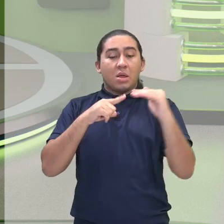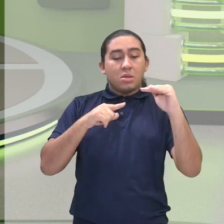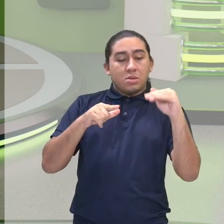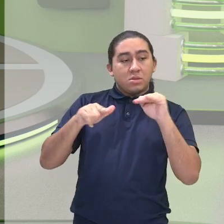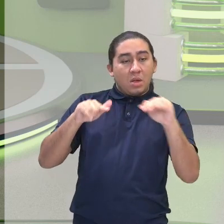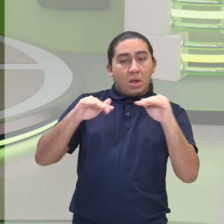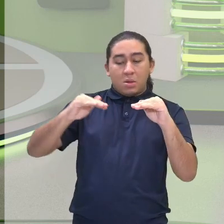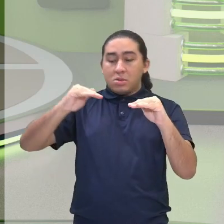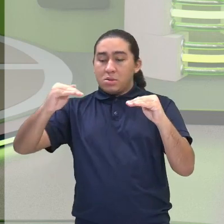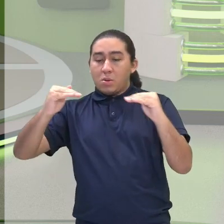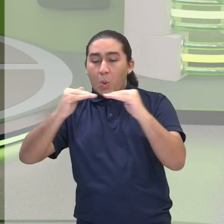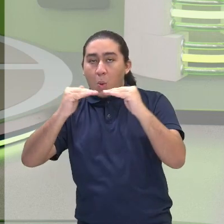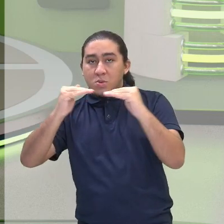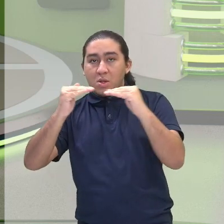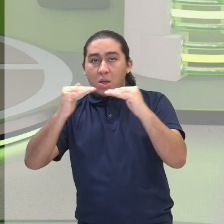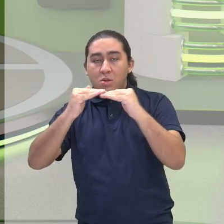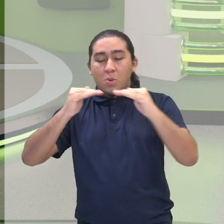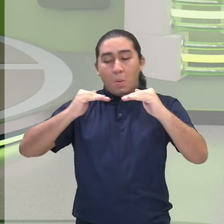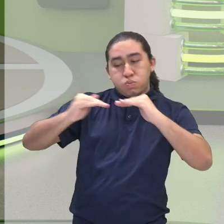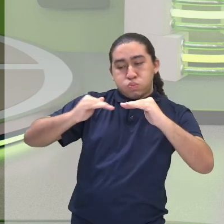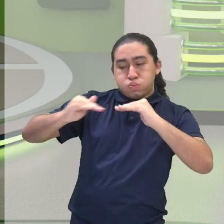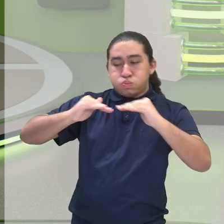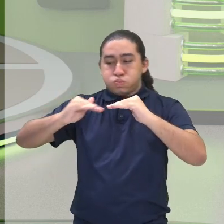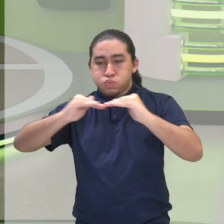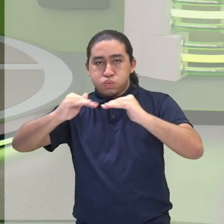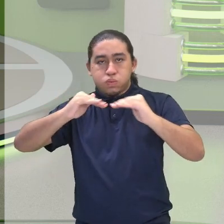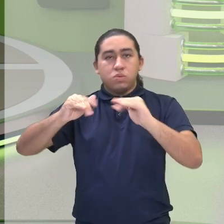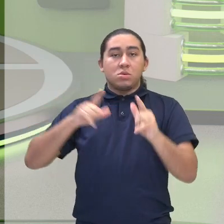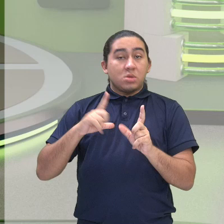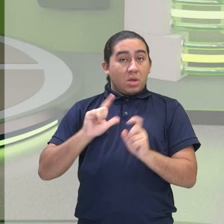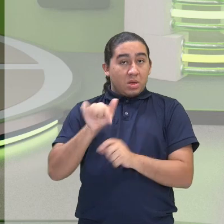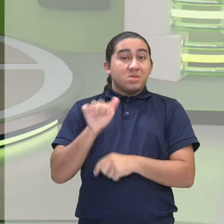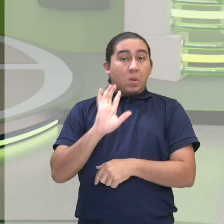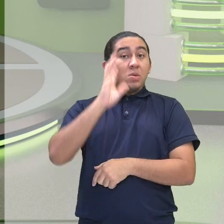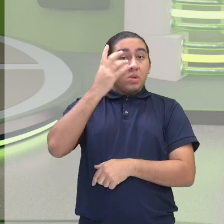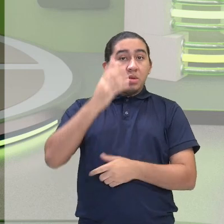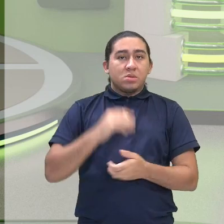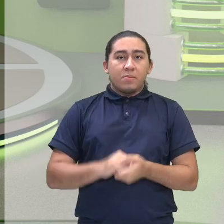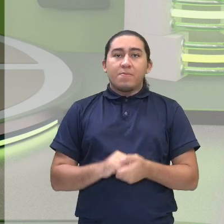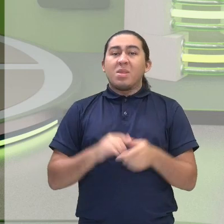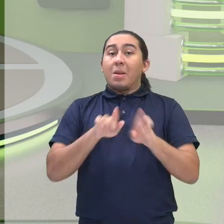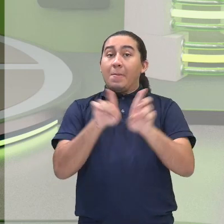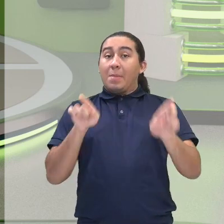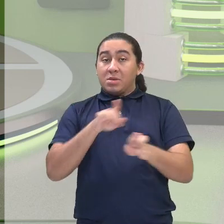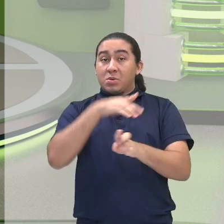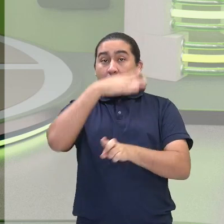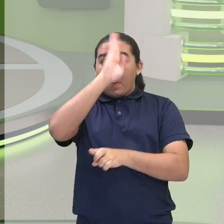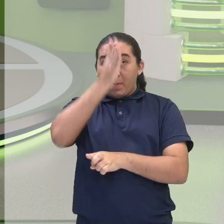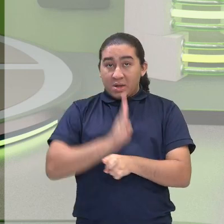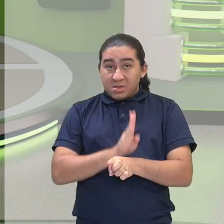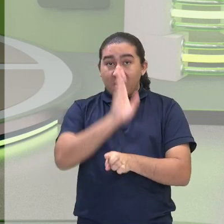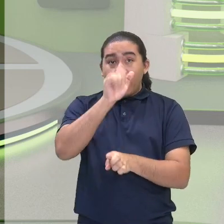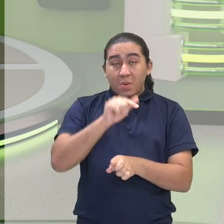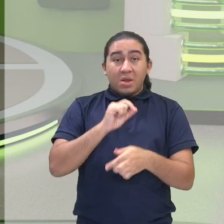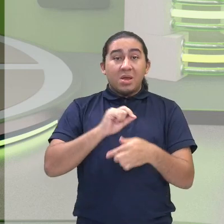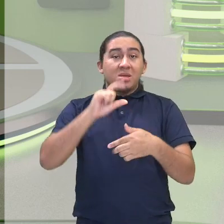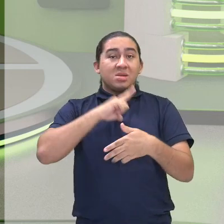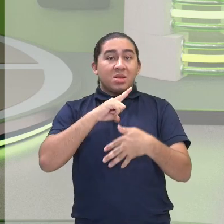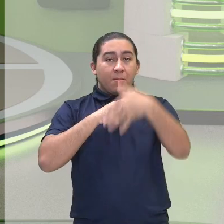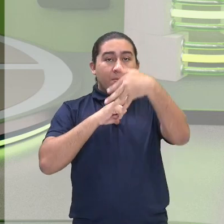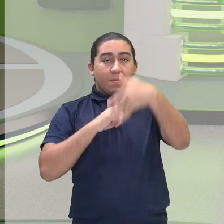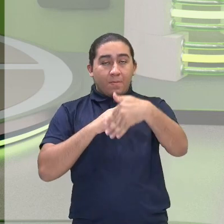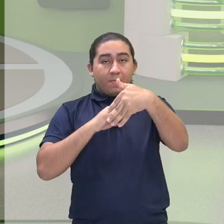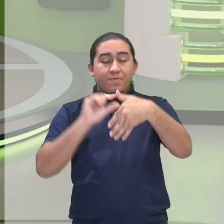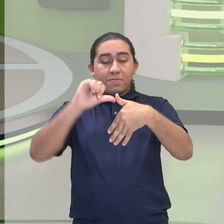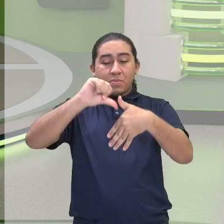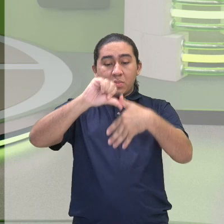gente já observou. Quando elas se encontram, a gente tem esses fenômenos. Como o Brasil está bem no meio, né, de uma placa tectônica, não